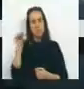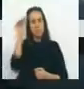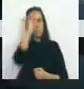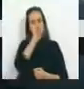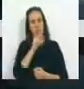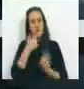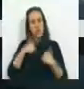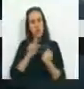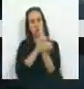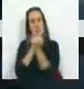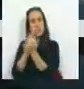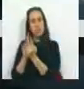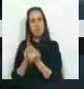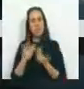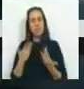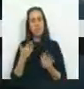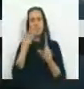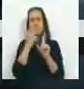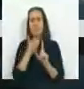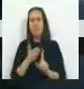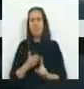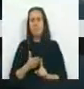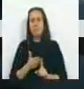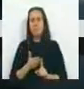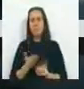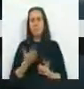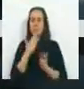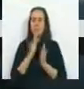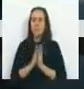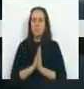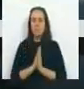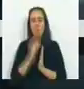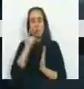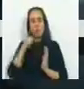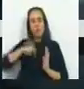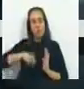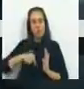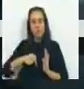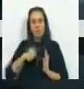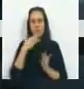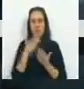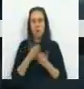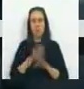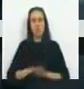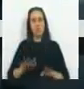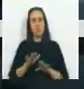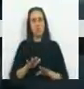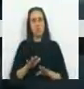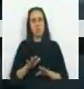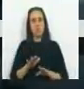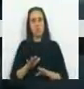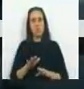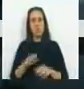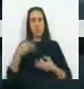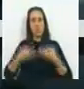municípios. Então, concretamente, veja, por favor, se hoje pode tranquilizar os